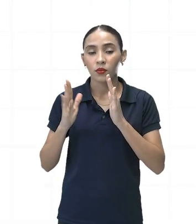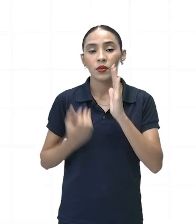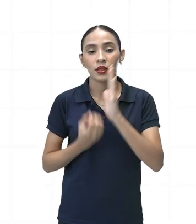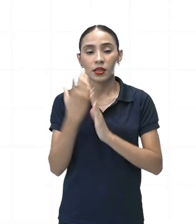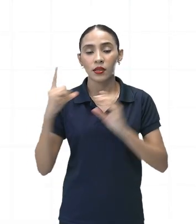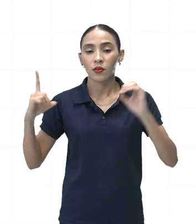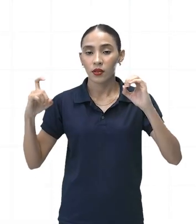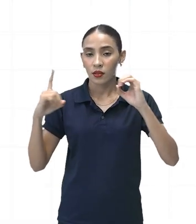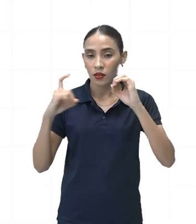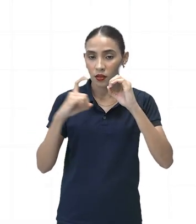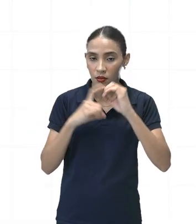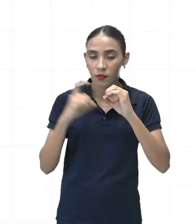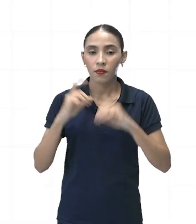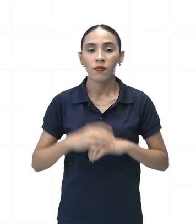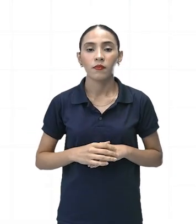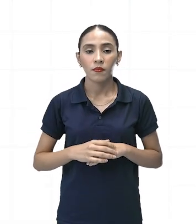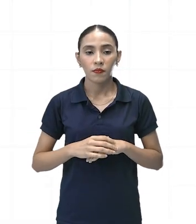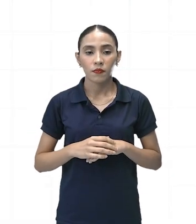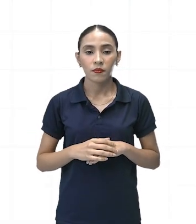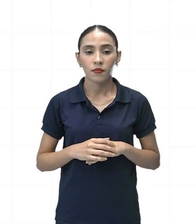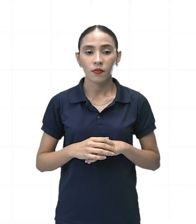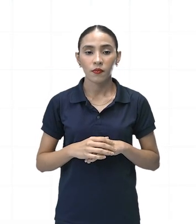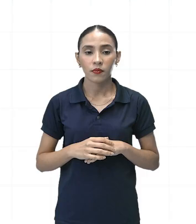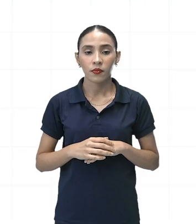Bem, durante a formação dos gametas,